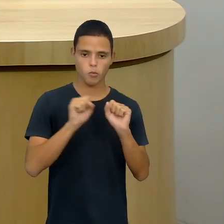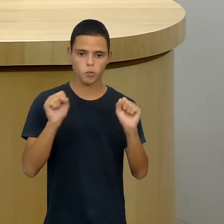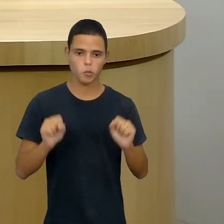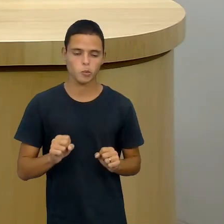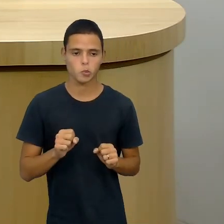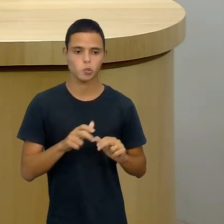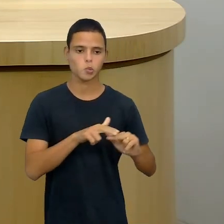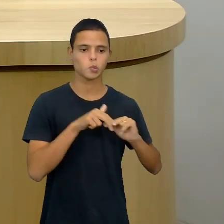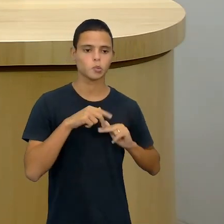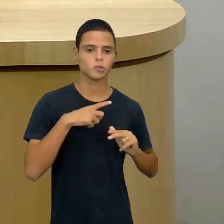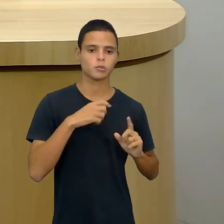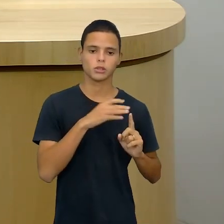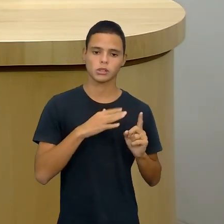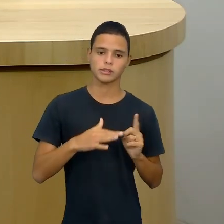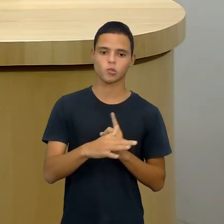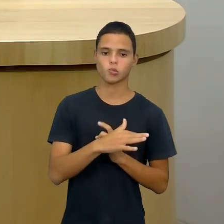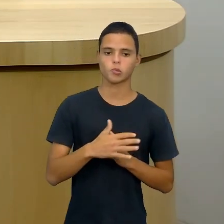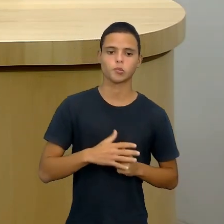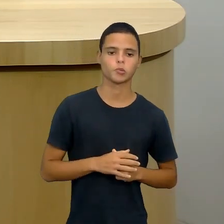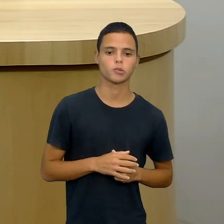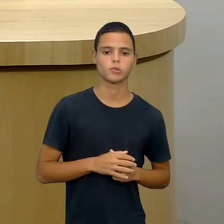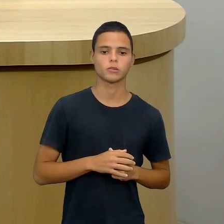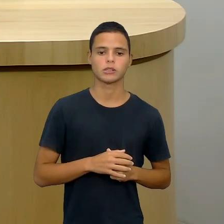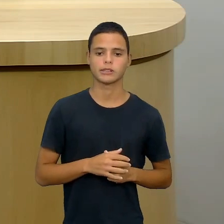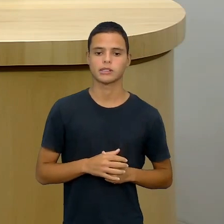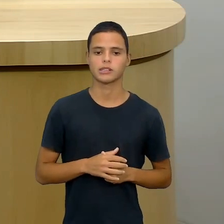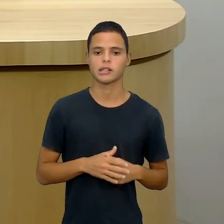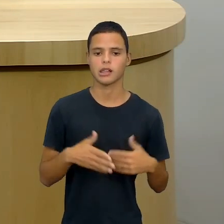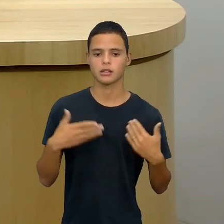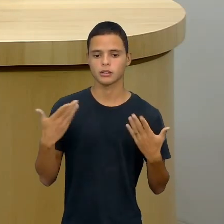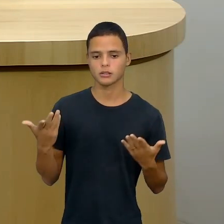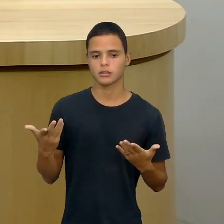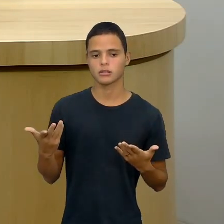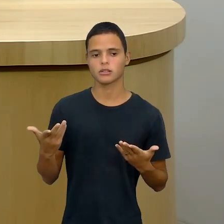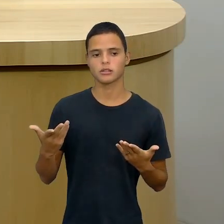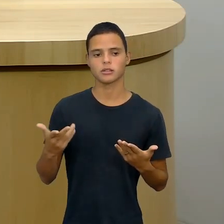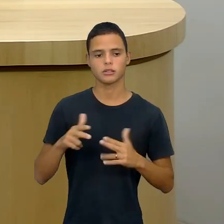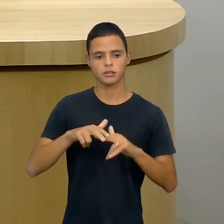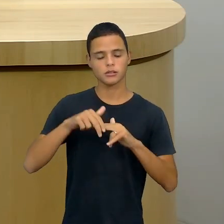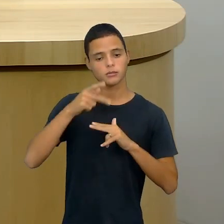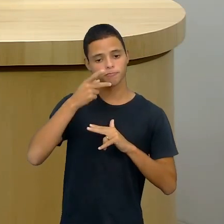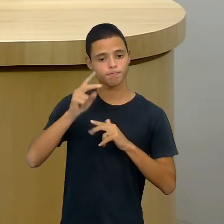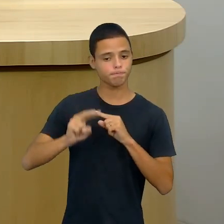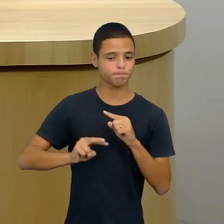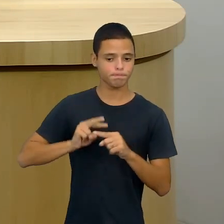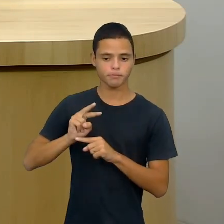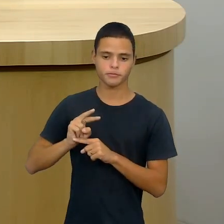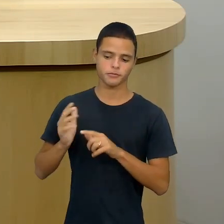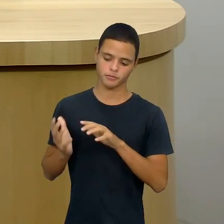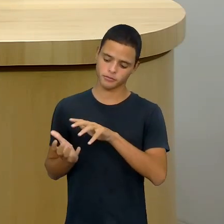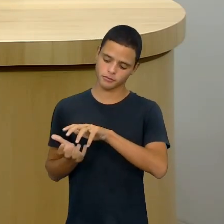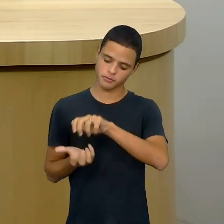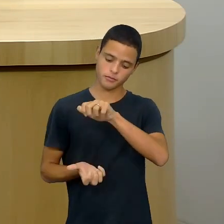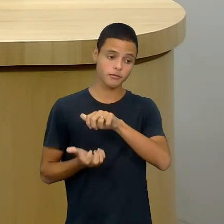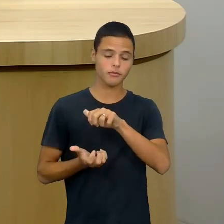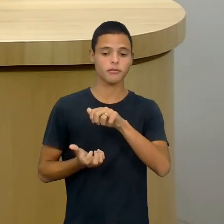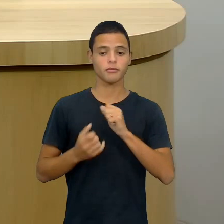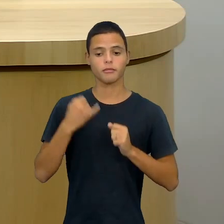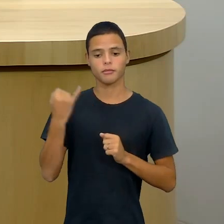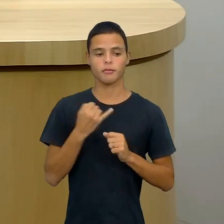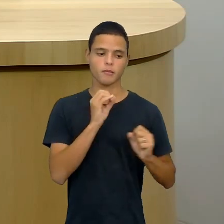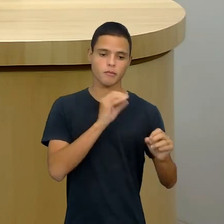entra o social, né? Por isso que entra o social. Então, a gente falar de sustentabilidade, a gente também tem que colocar um pouco da educação ambiental.